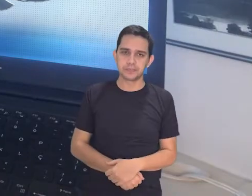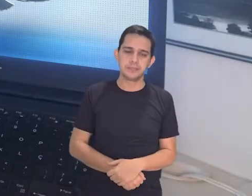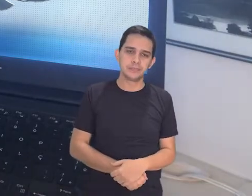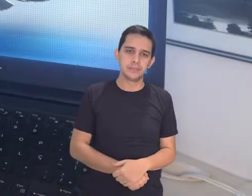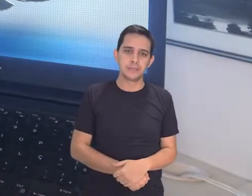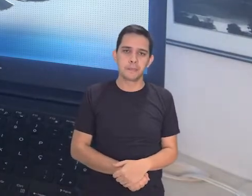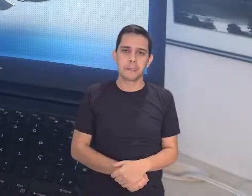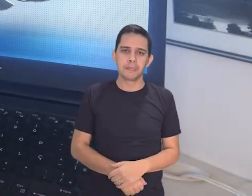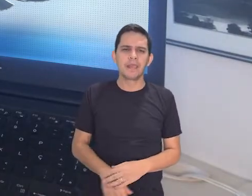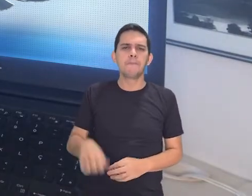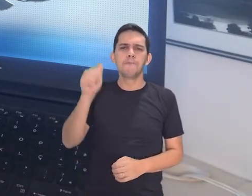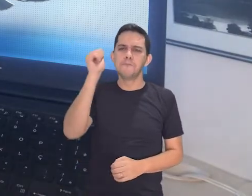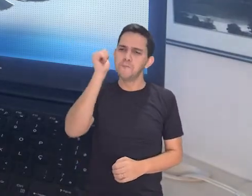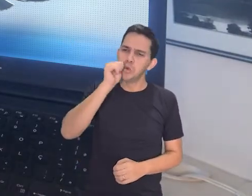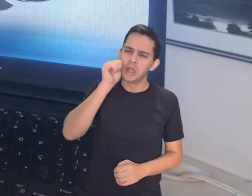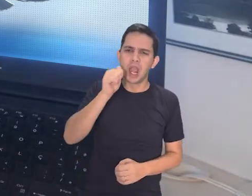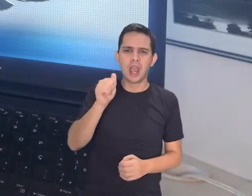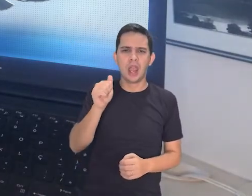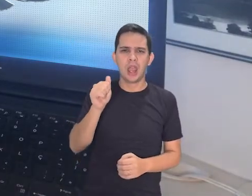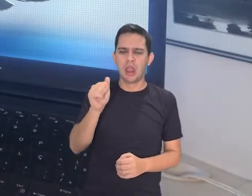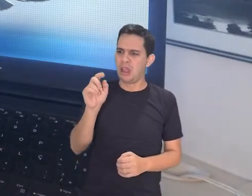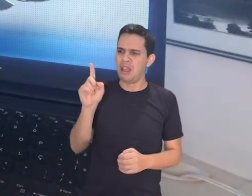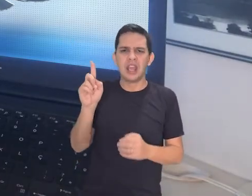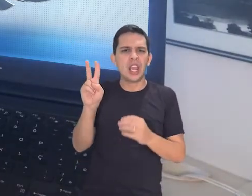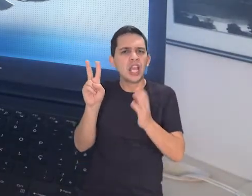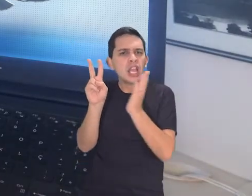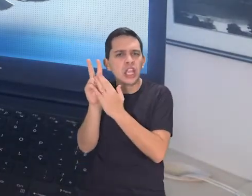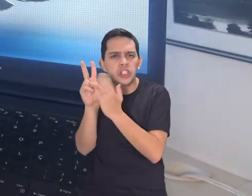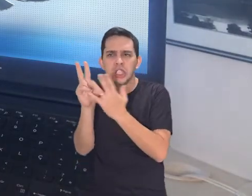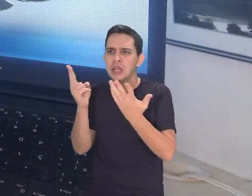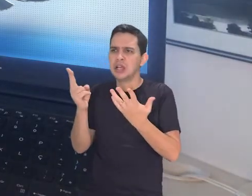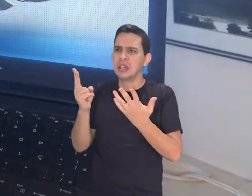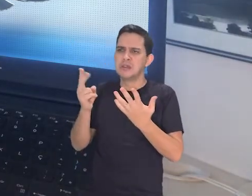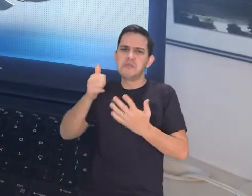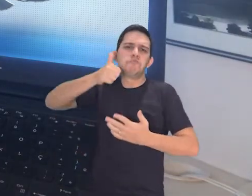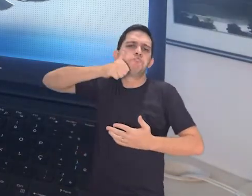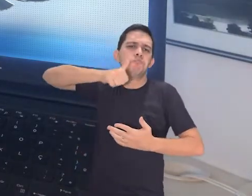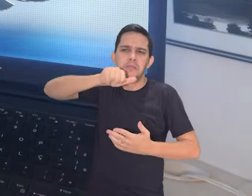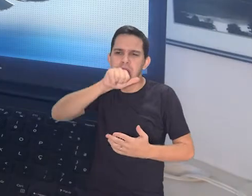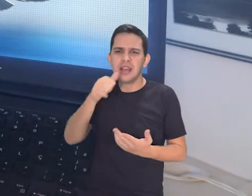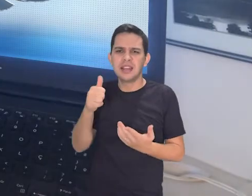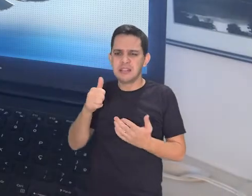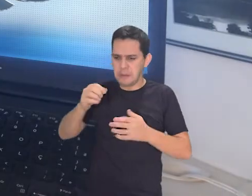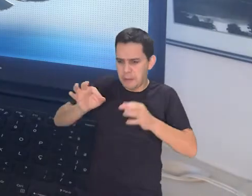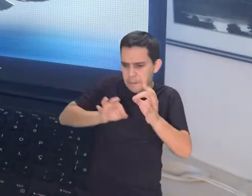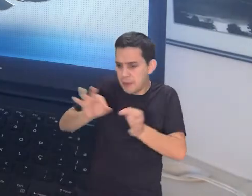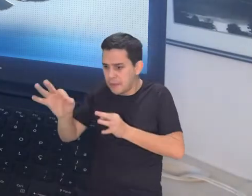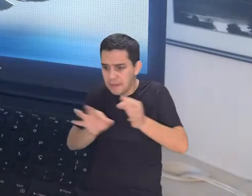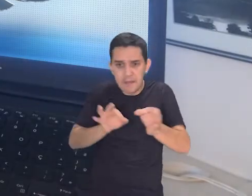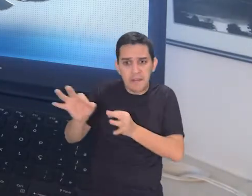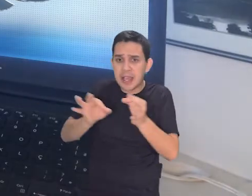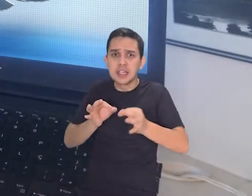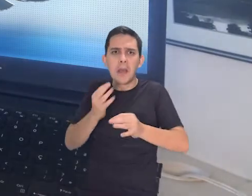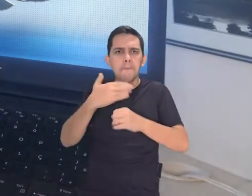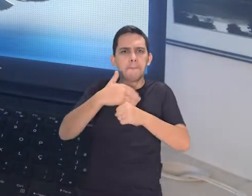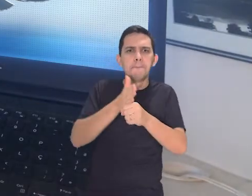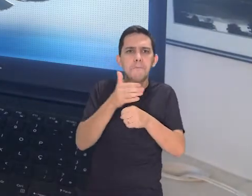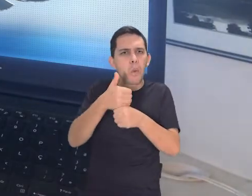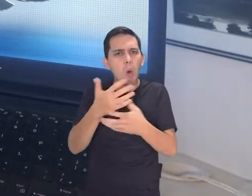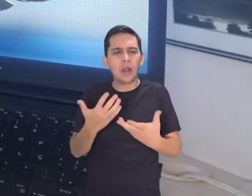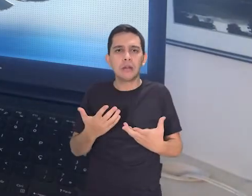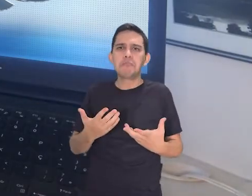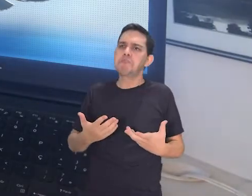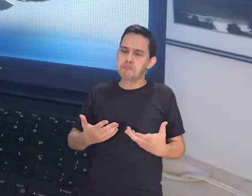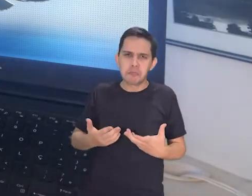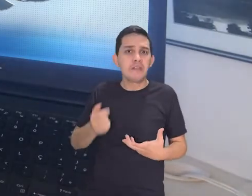mãe, doutoranda, quituteira. Veja no quadro Reinvenção na Pandemia o que a Joana Porto fez